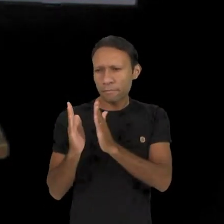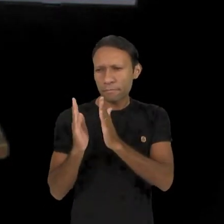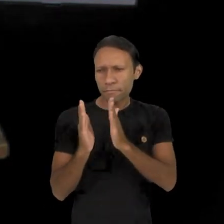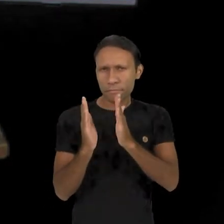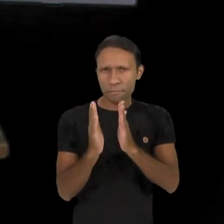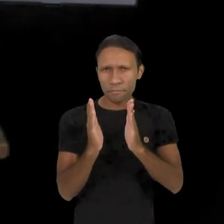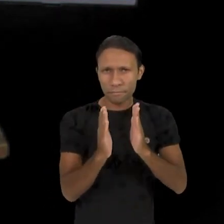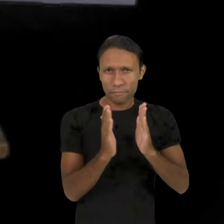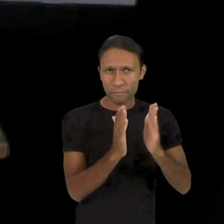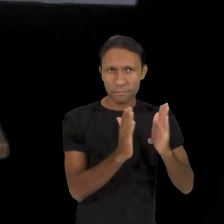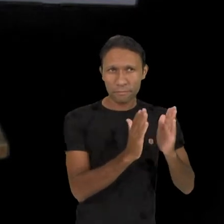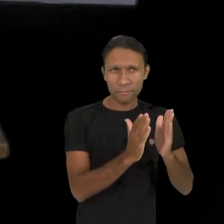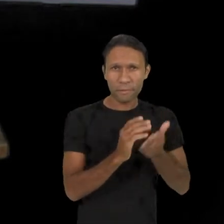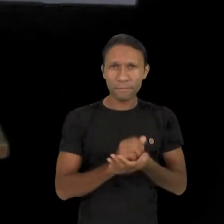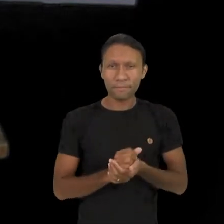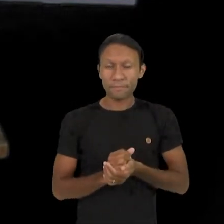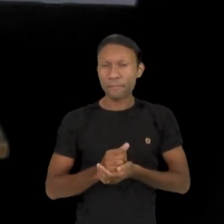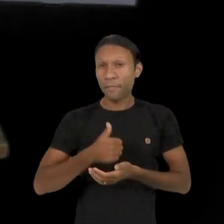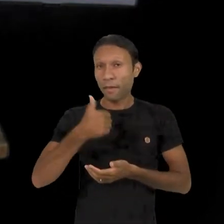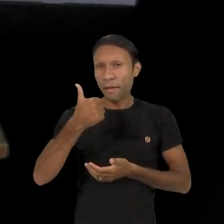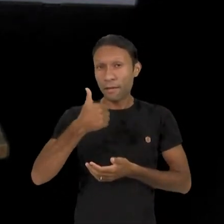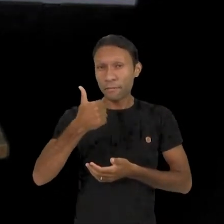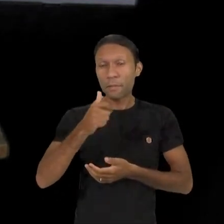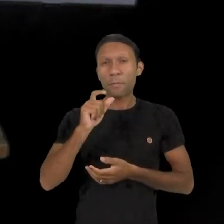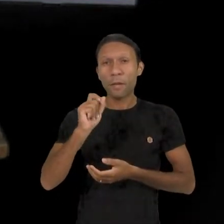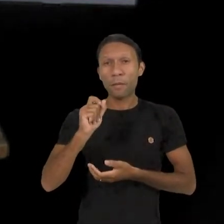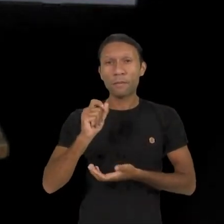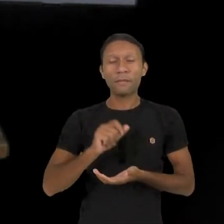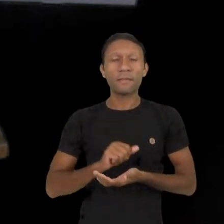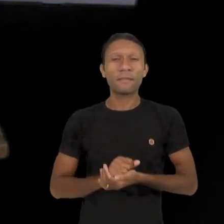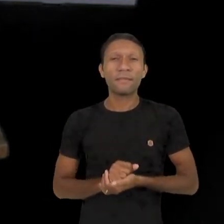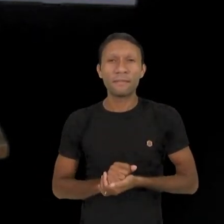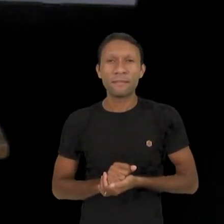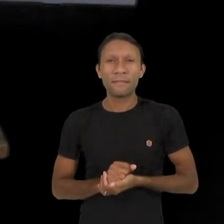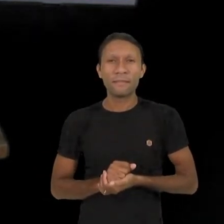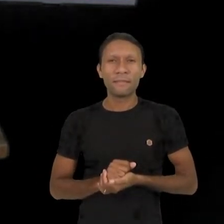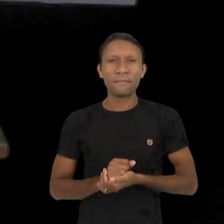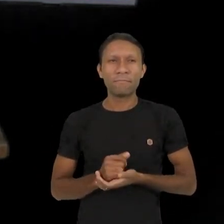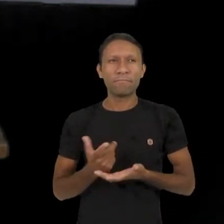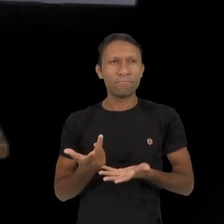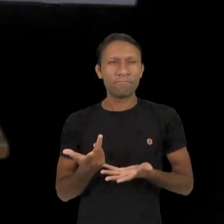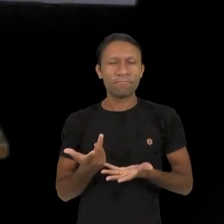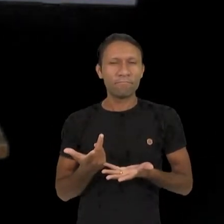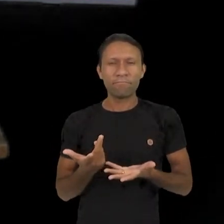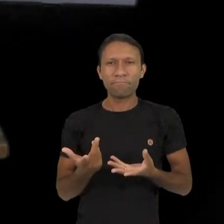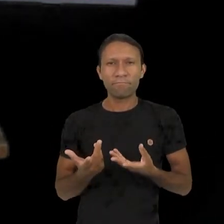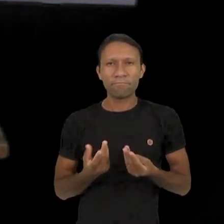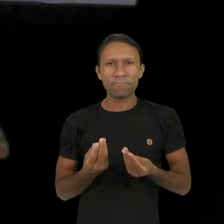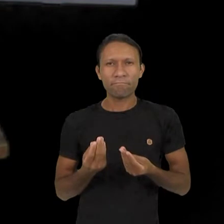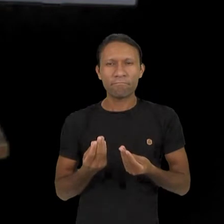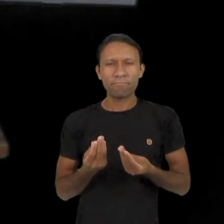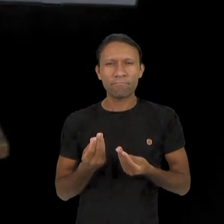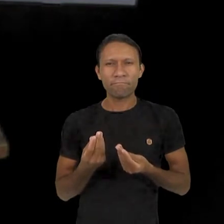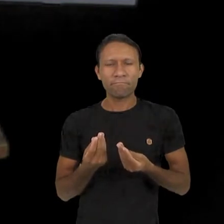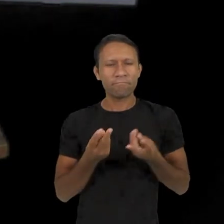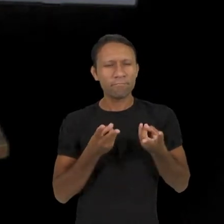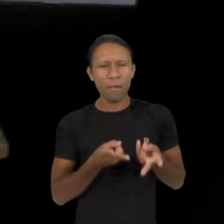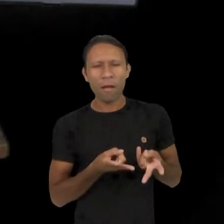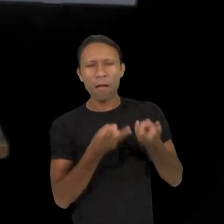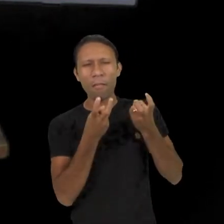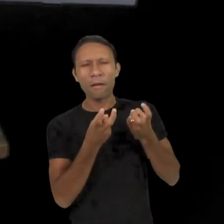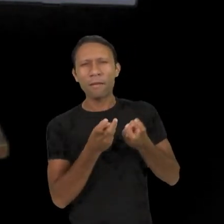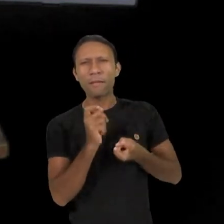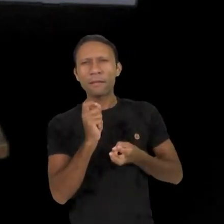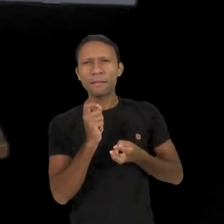por aqui. A primeira que a gente fala, e aí talvez muito, muito pelo fato de você